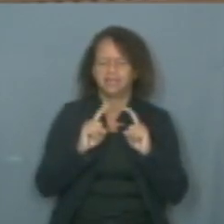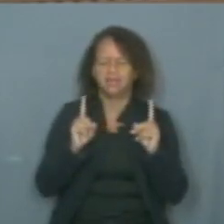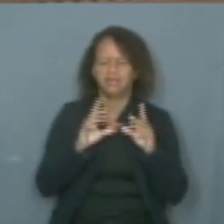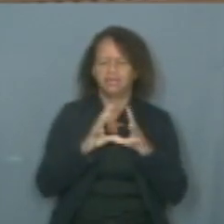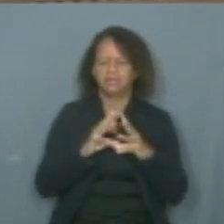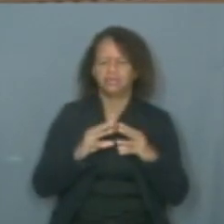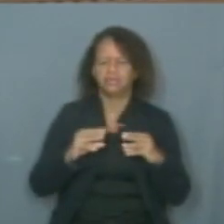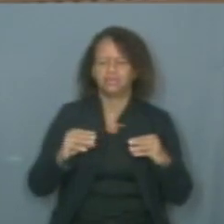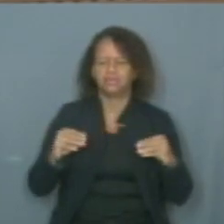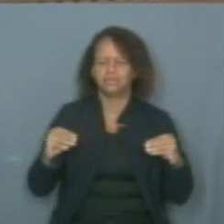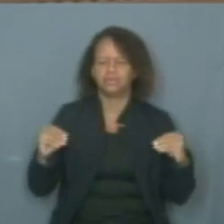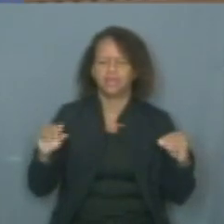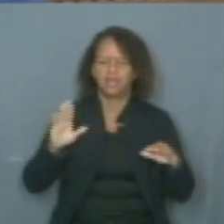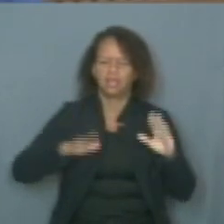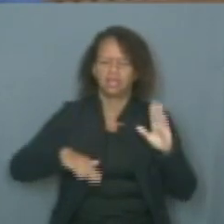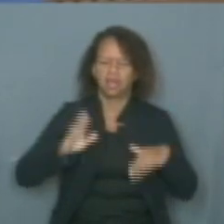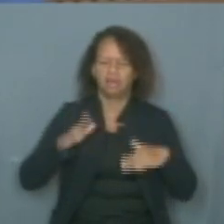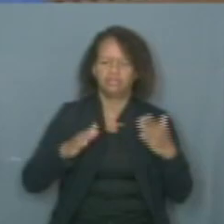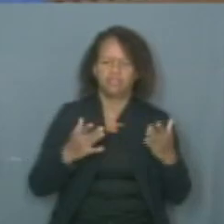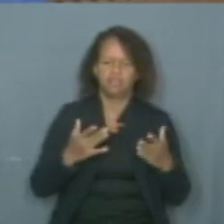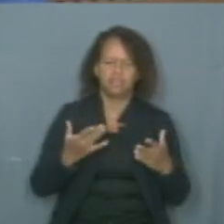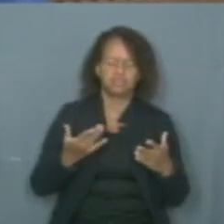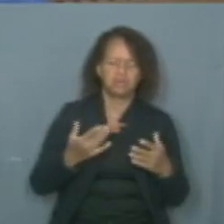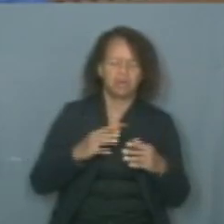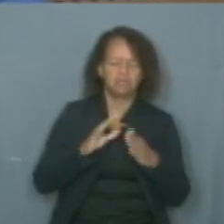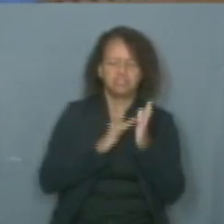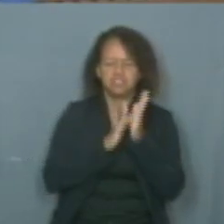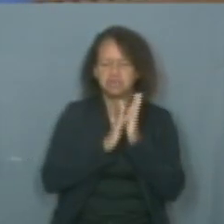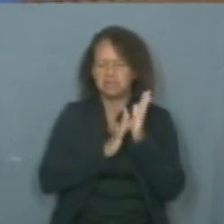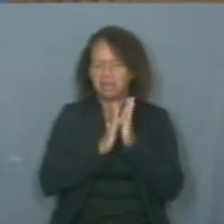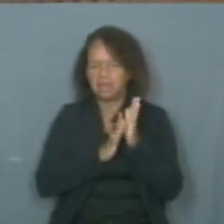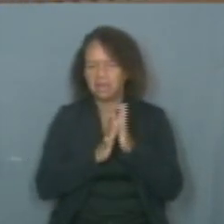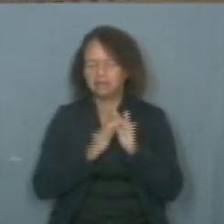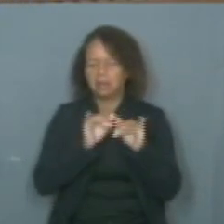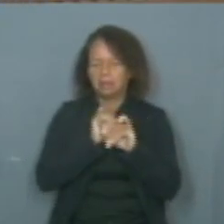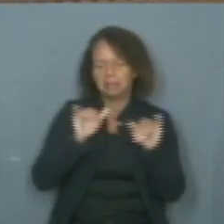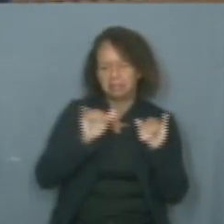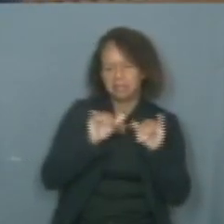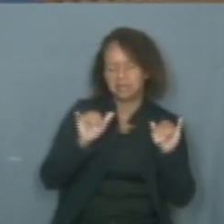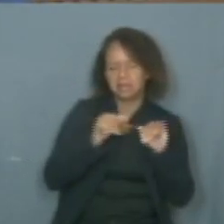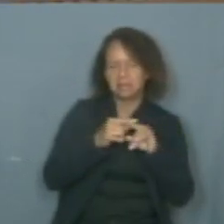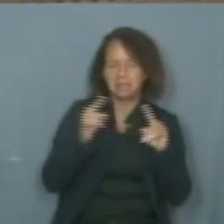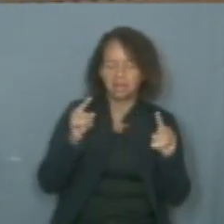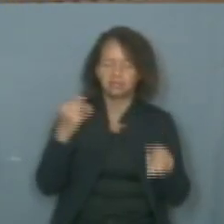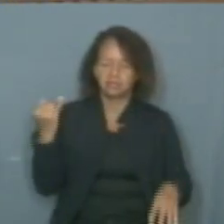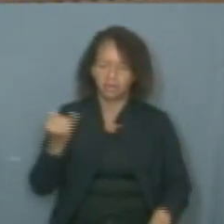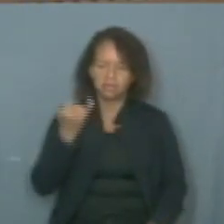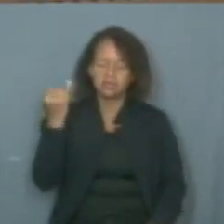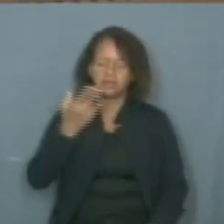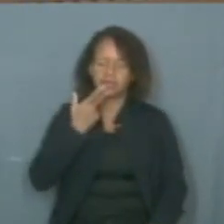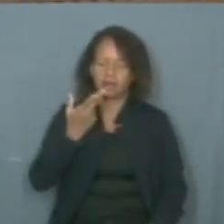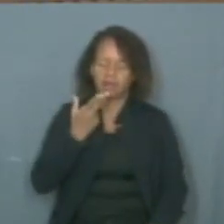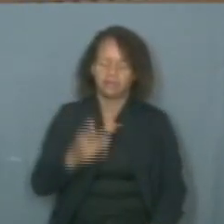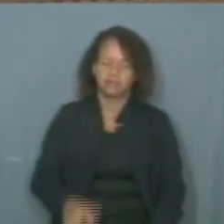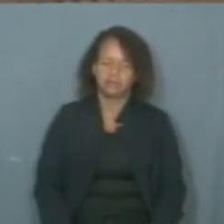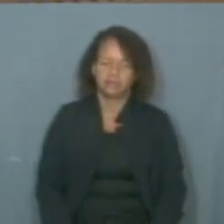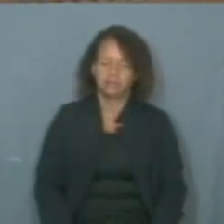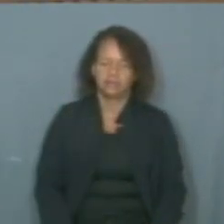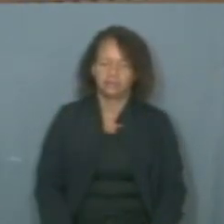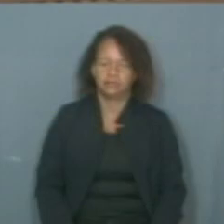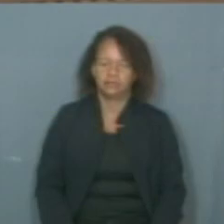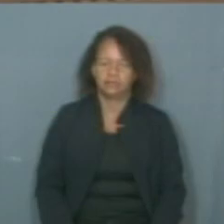evidência. Talvez com algumas cortinas de fumaça por parte da mídia, mas eu acho importante a gente falar.